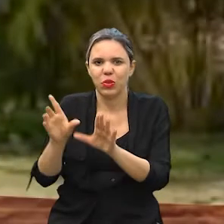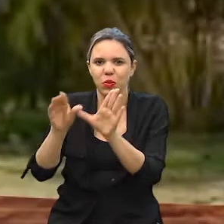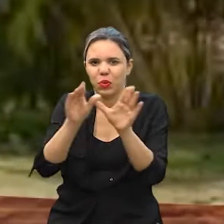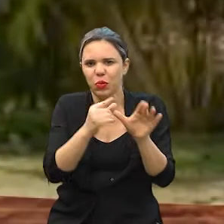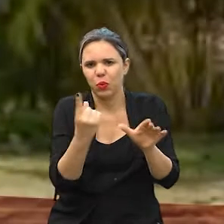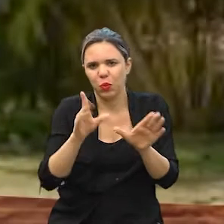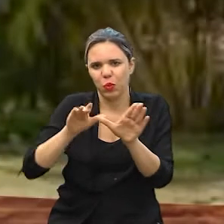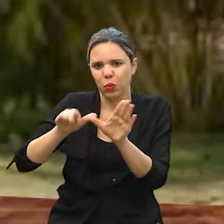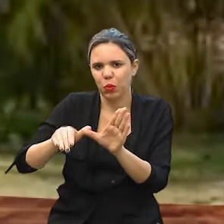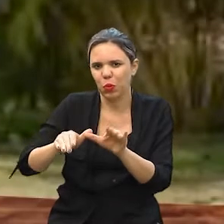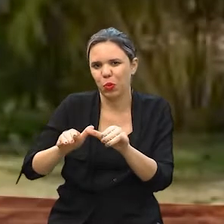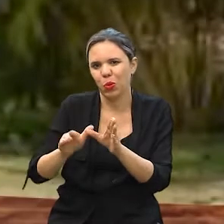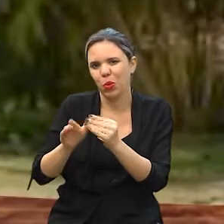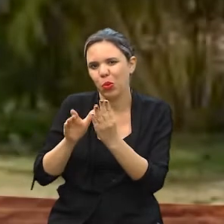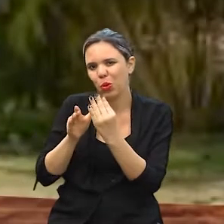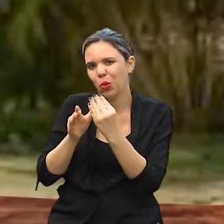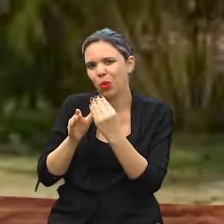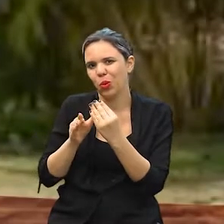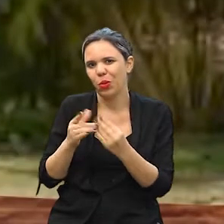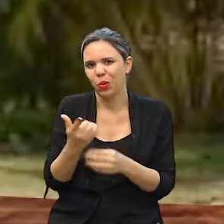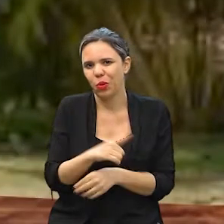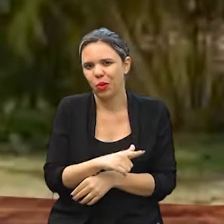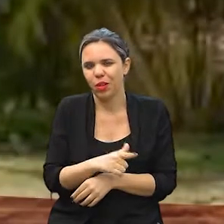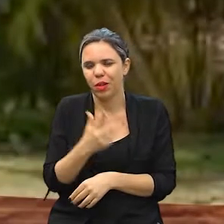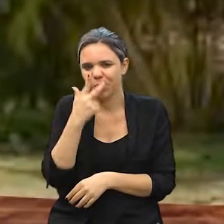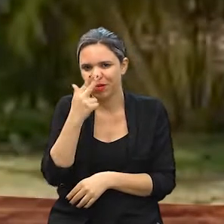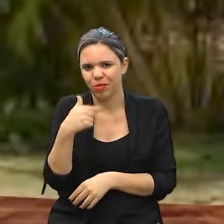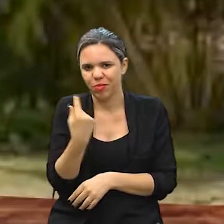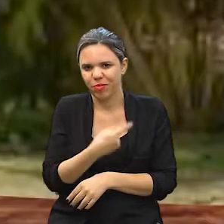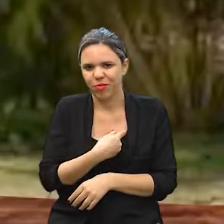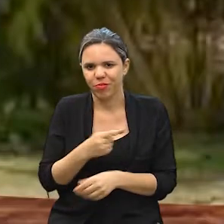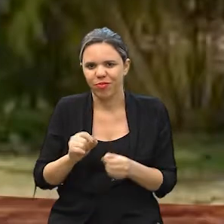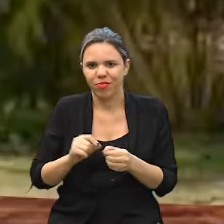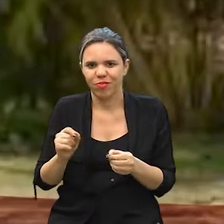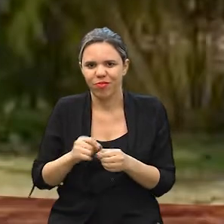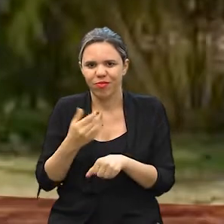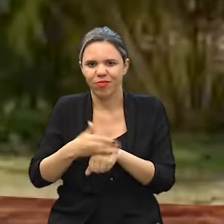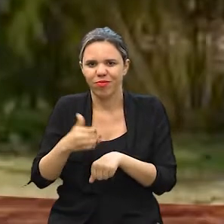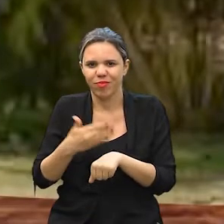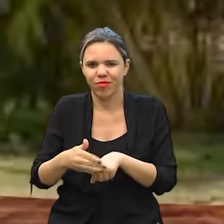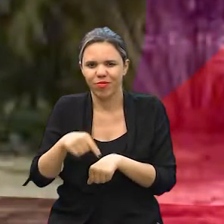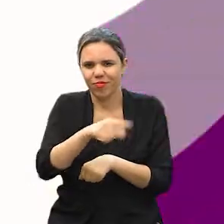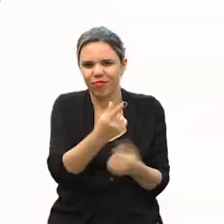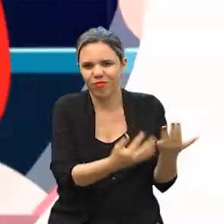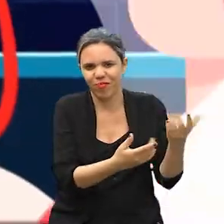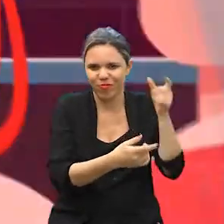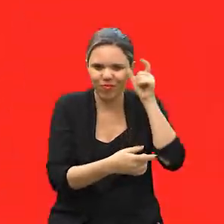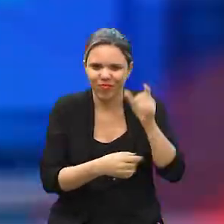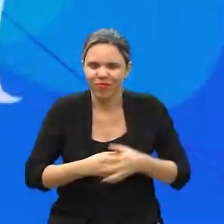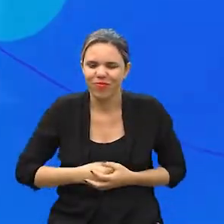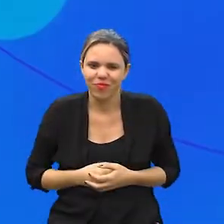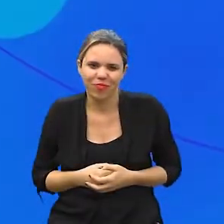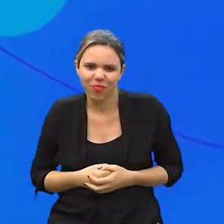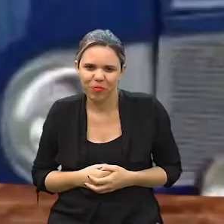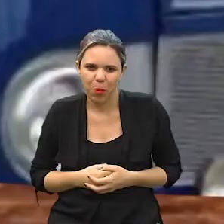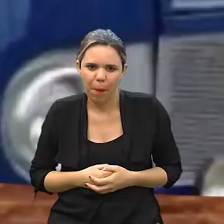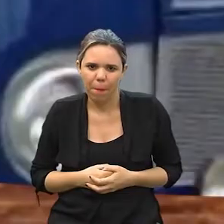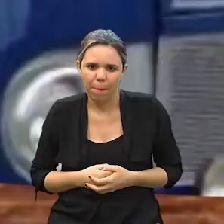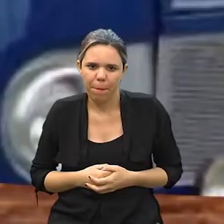uma asa e abanando com a outra. Parece que nós estamos fazendo treinamento para ir pro inferno. É